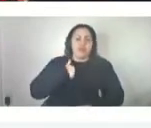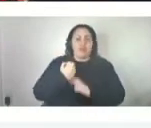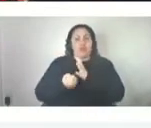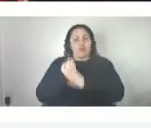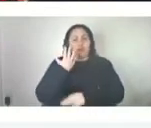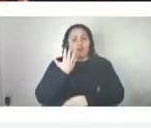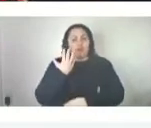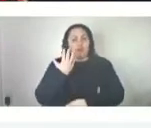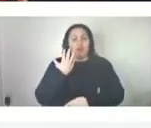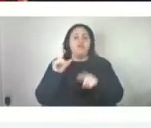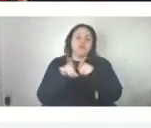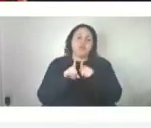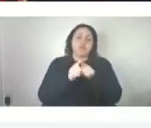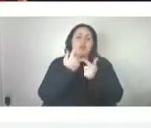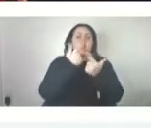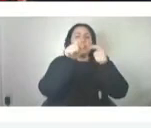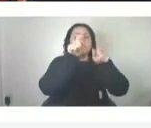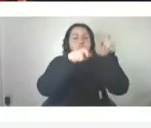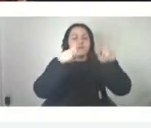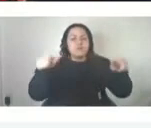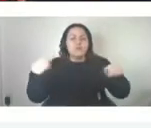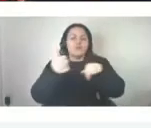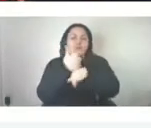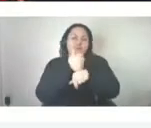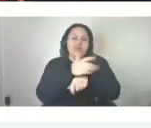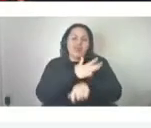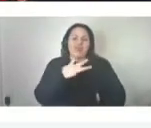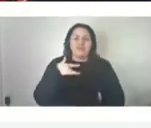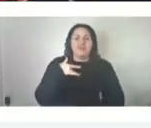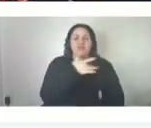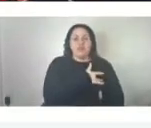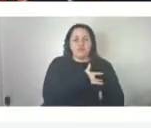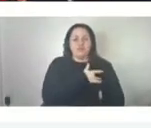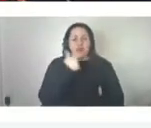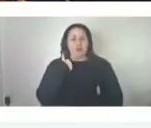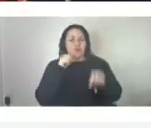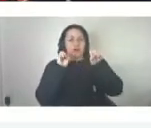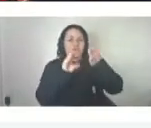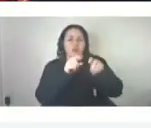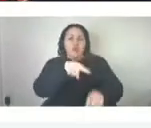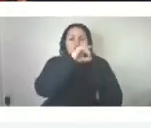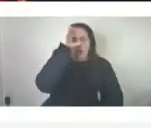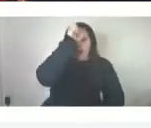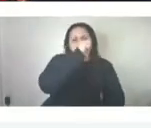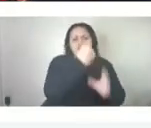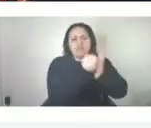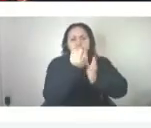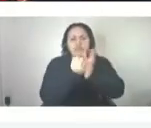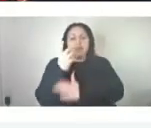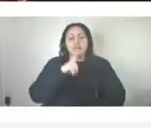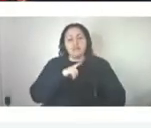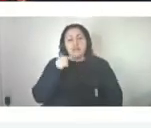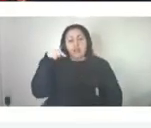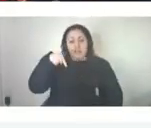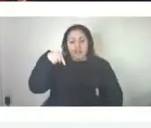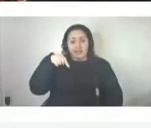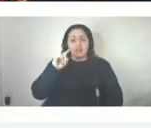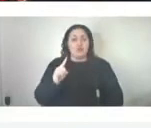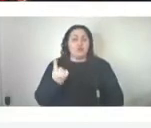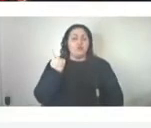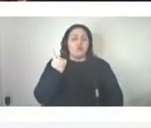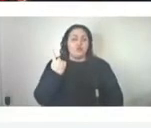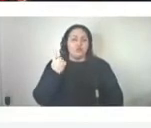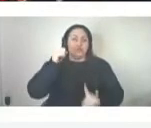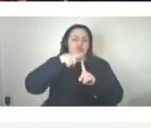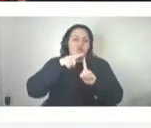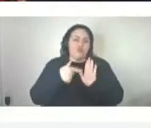pelos educadores e os profissionais de saúde que passaram pelas minhas formações, e esse foi um deles. E, de novo, eu queria fazer